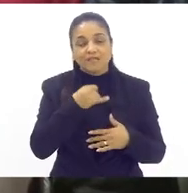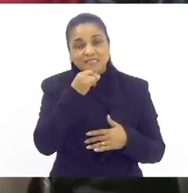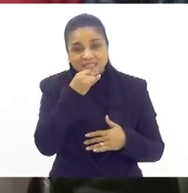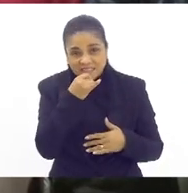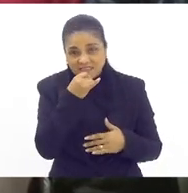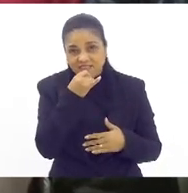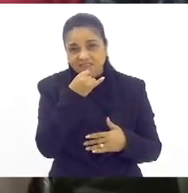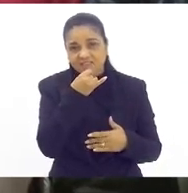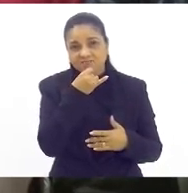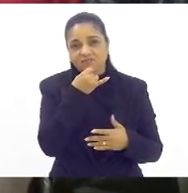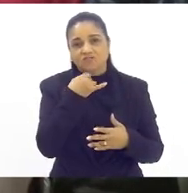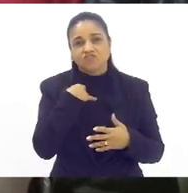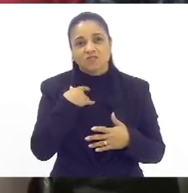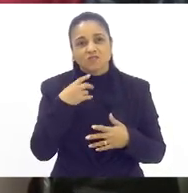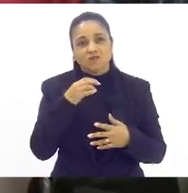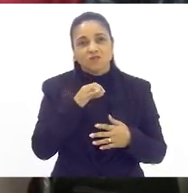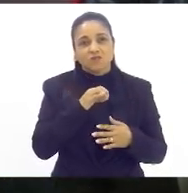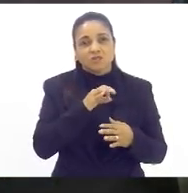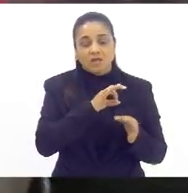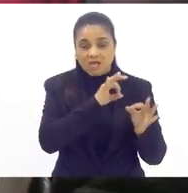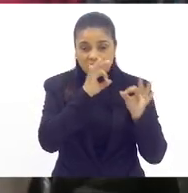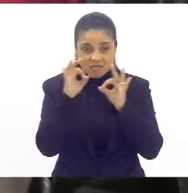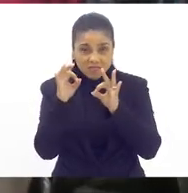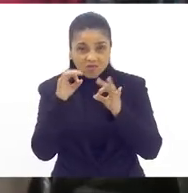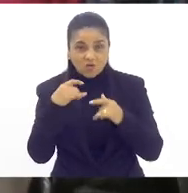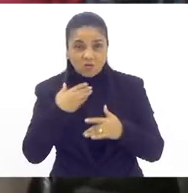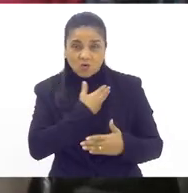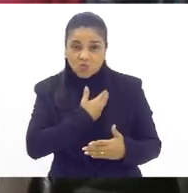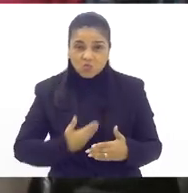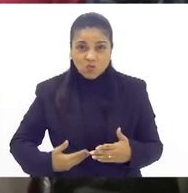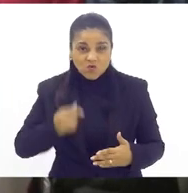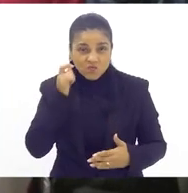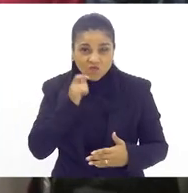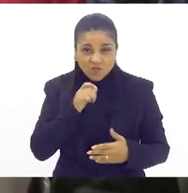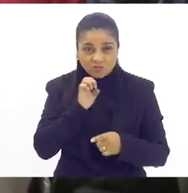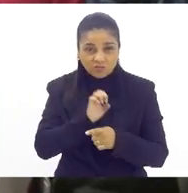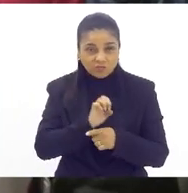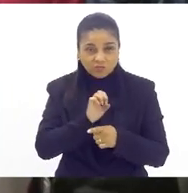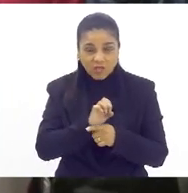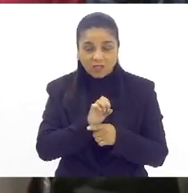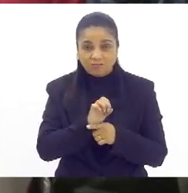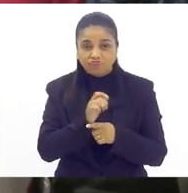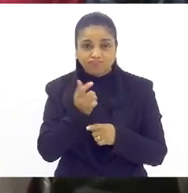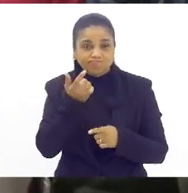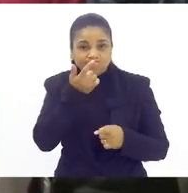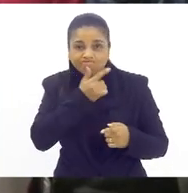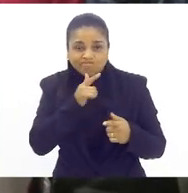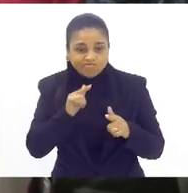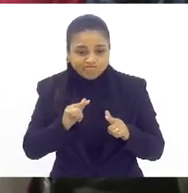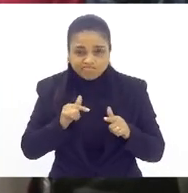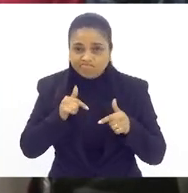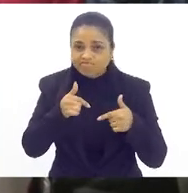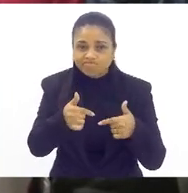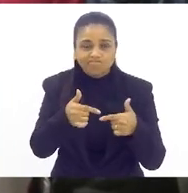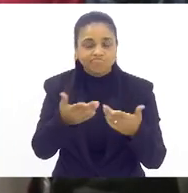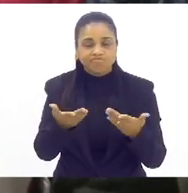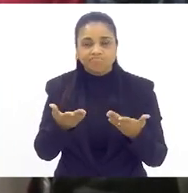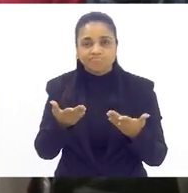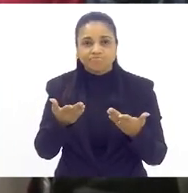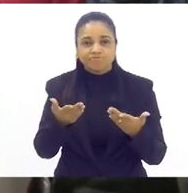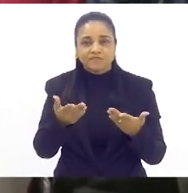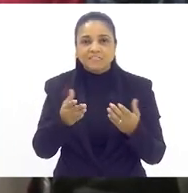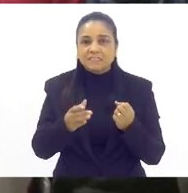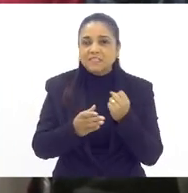né A gente assistiu o governo do estado totalmente impotente proporcionar e providenciar